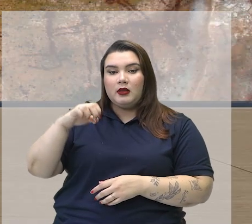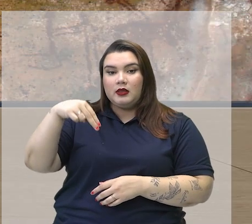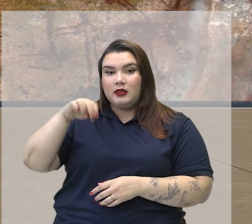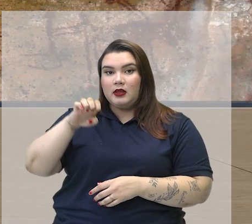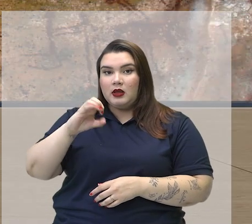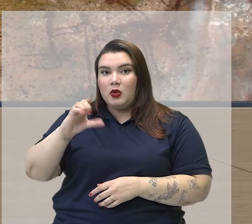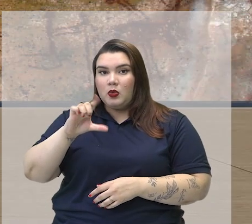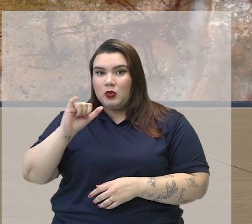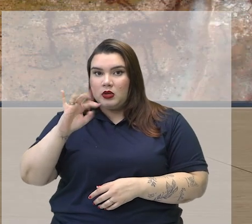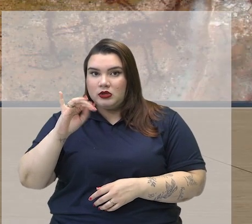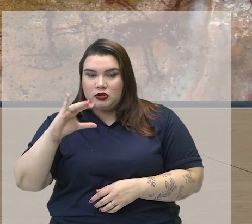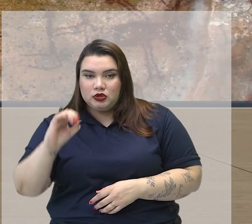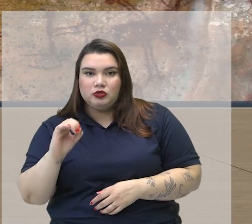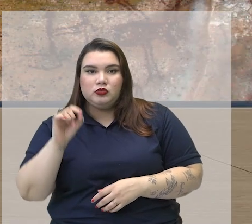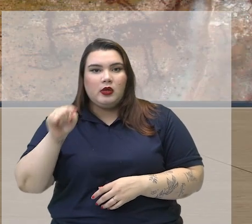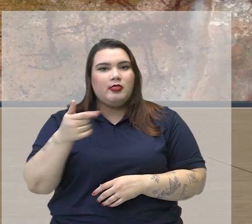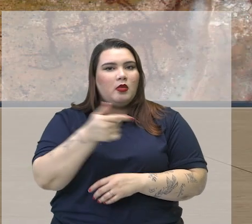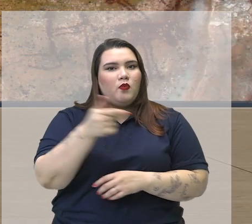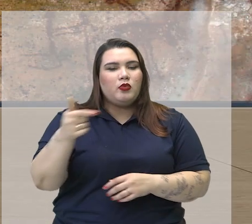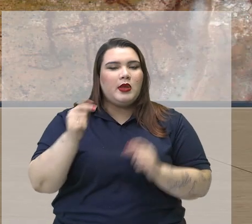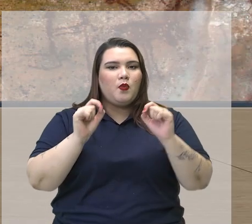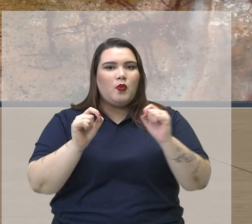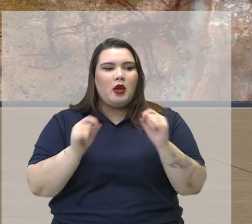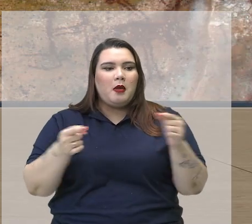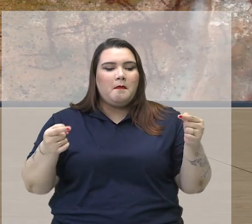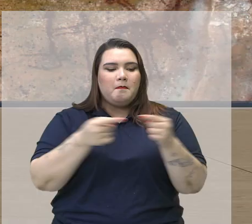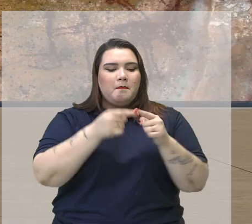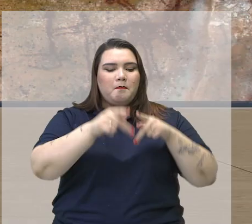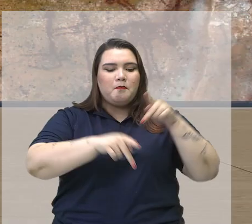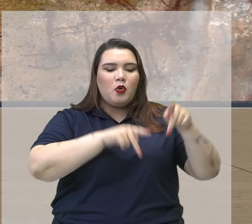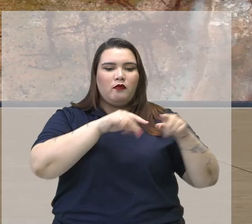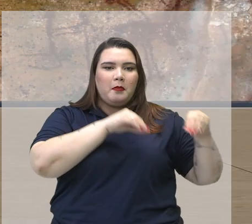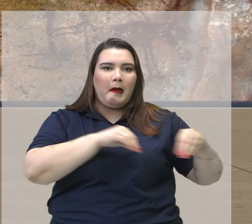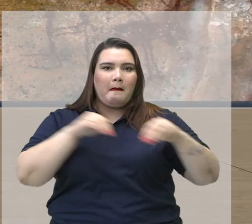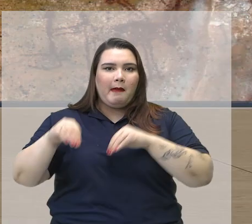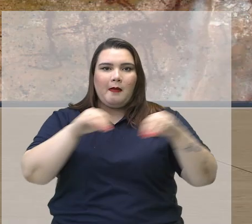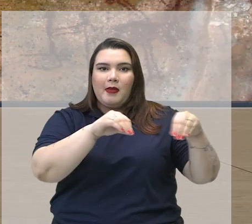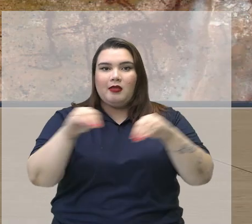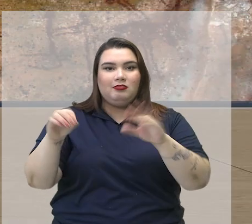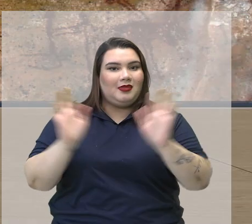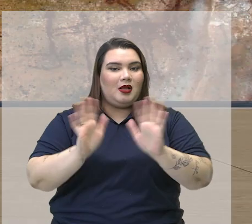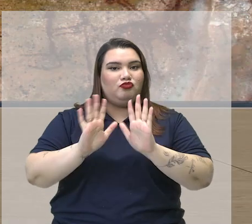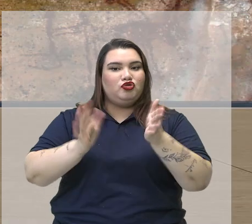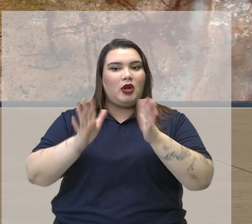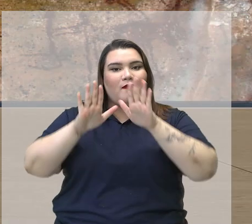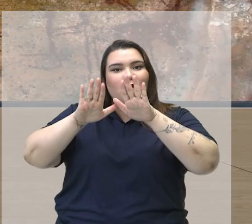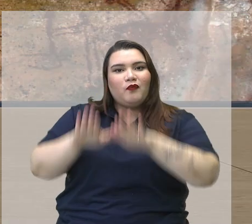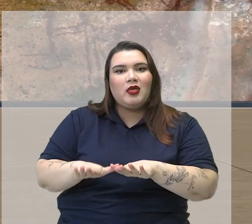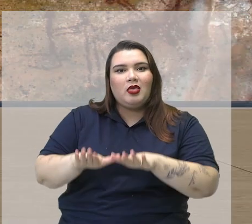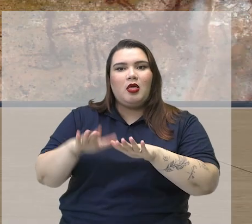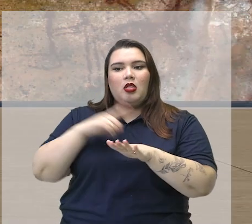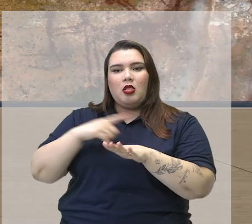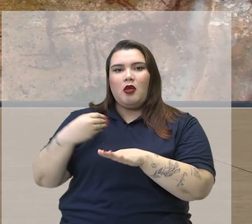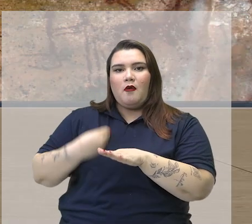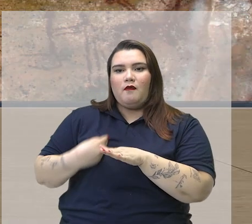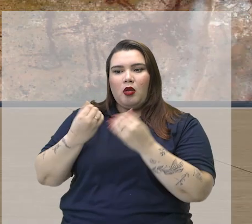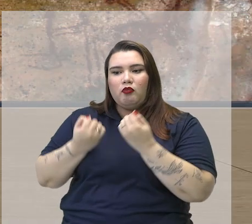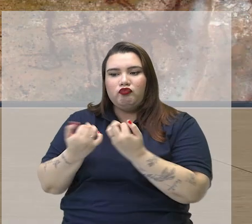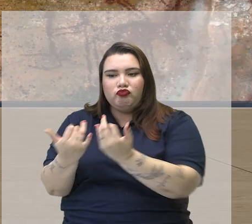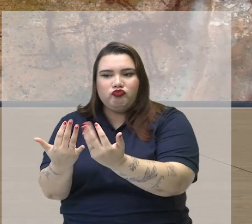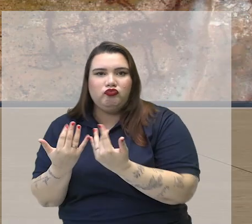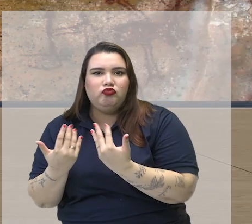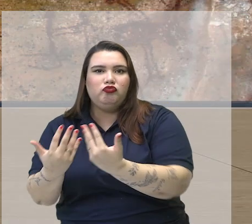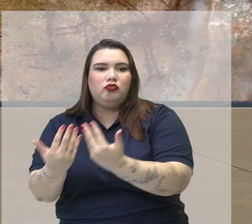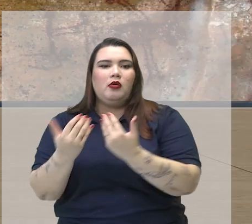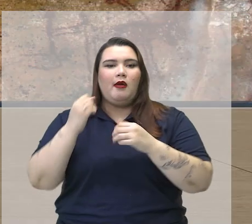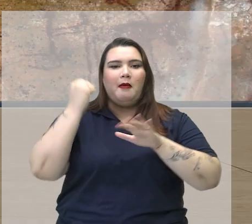ele já plantava ali. Então, as suas pinturas rupestres já estavam mais esquemáticas,